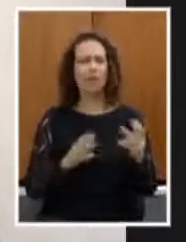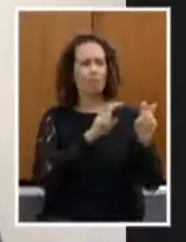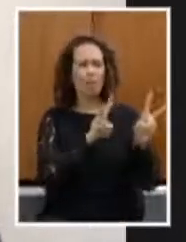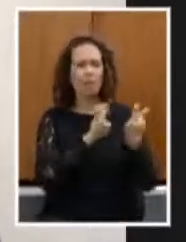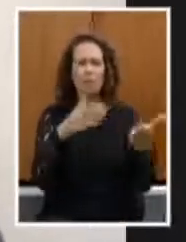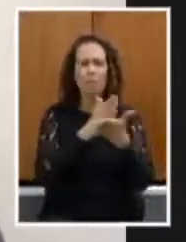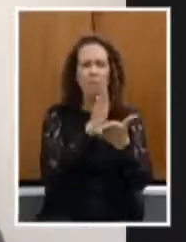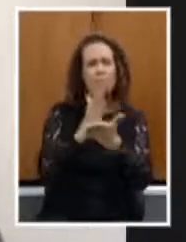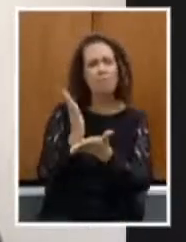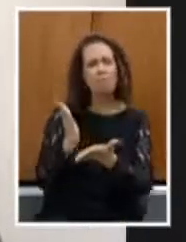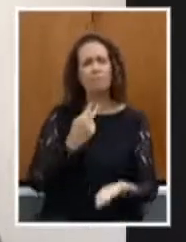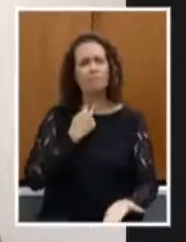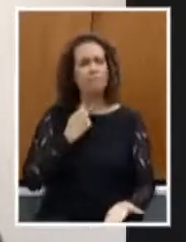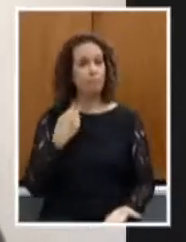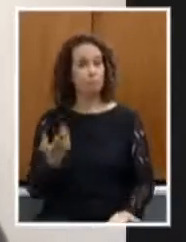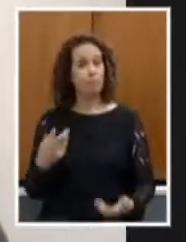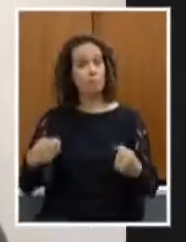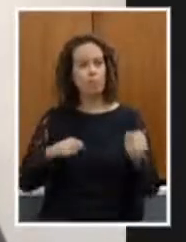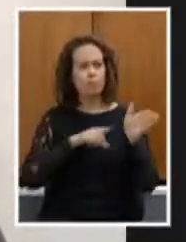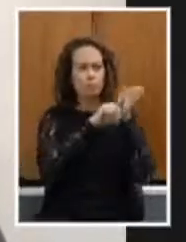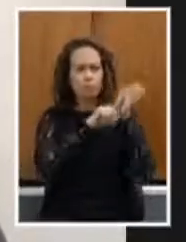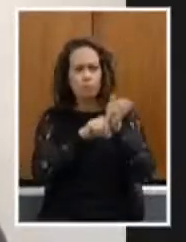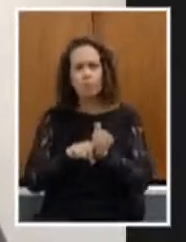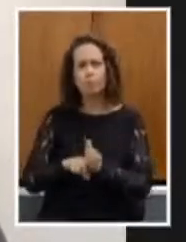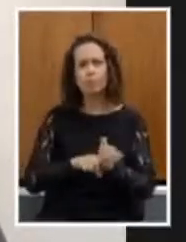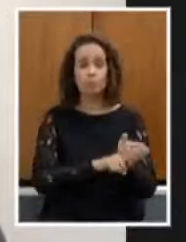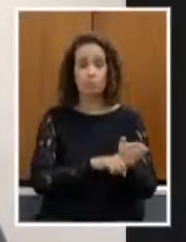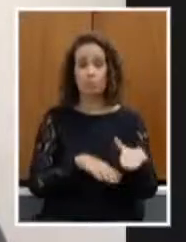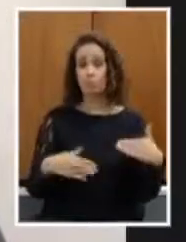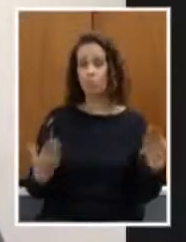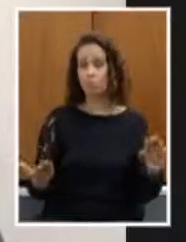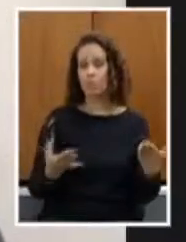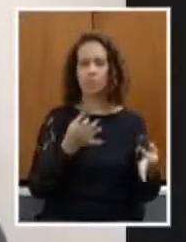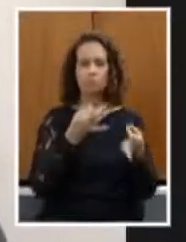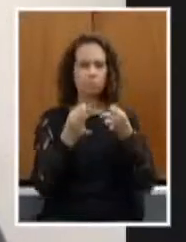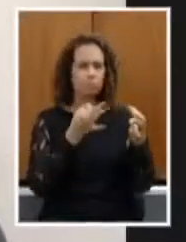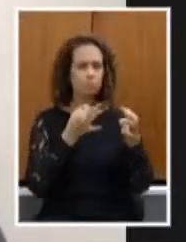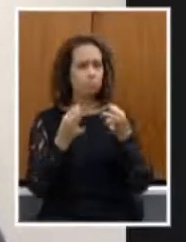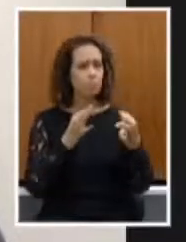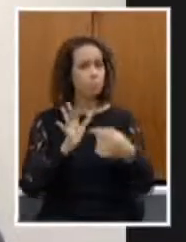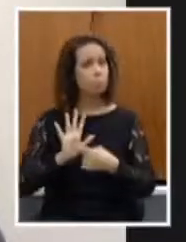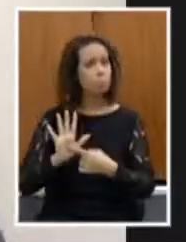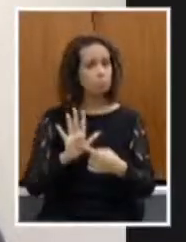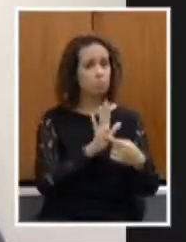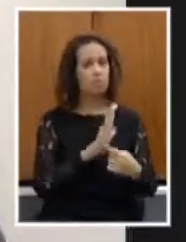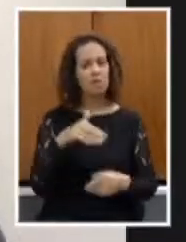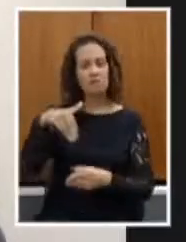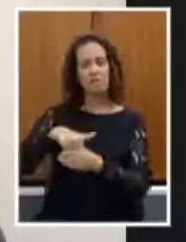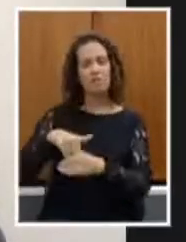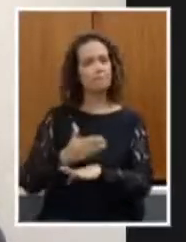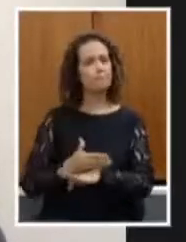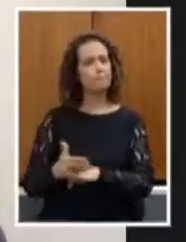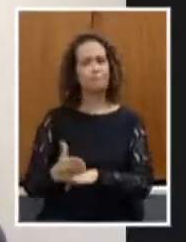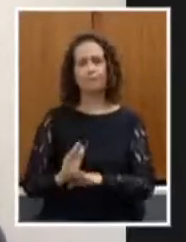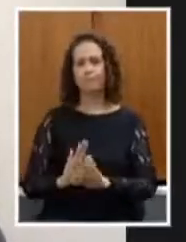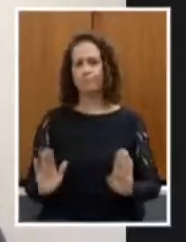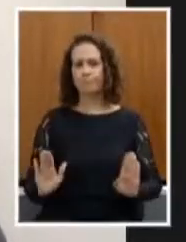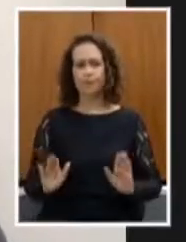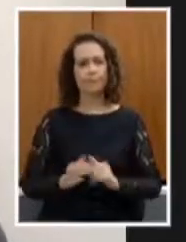mais profunda. Então, fica aqui essa colocação, né? Votarei em branco, mas